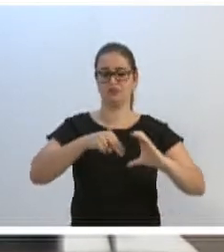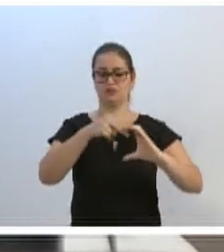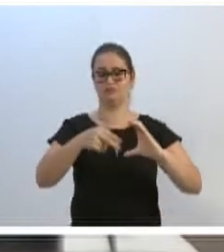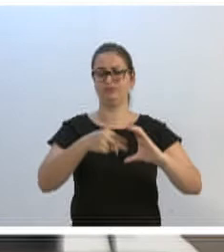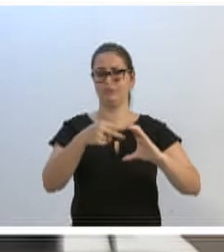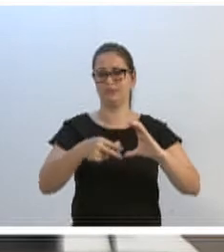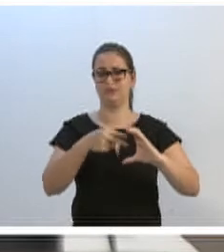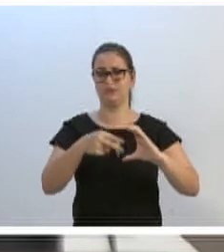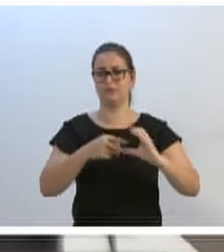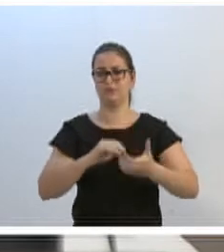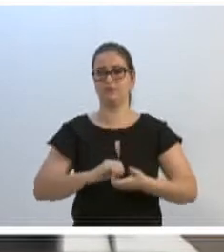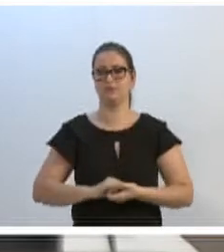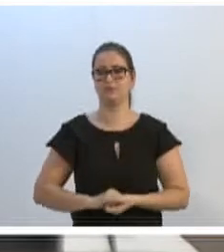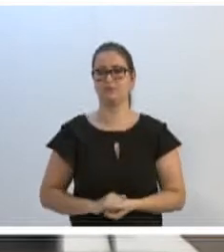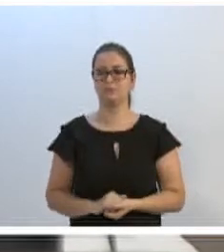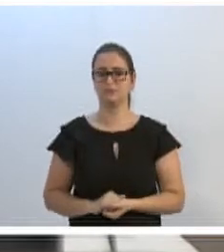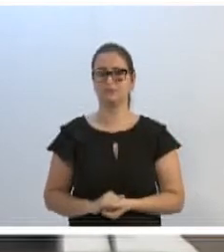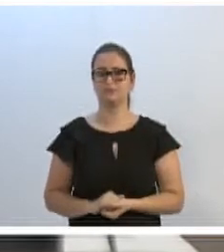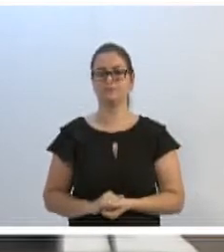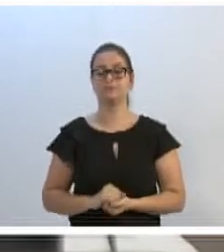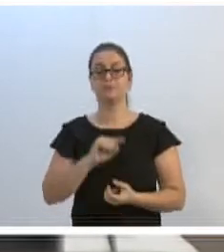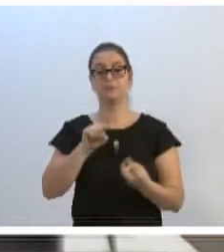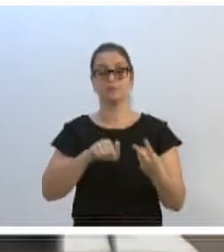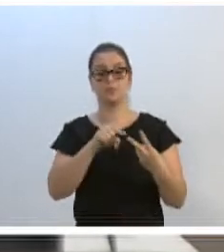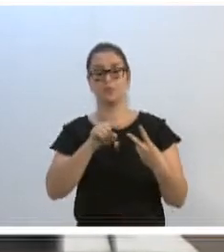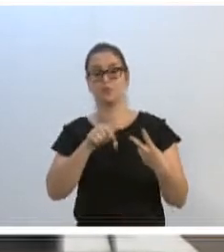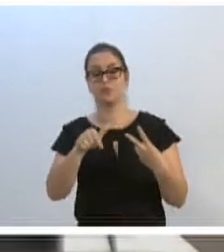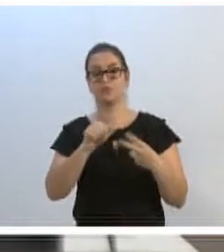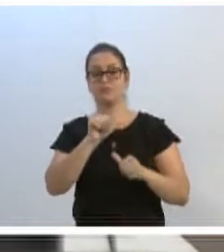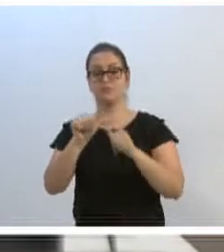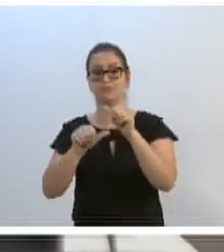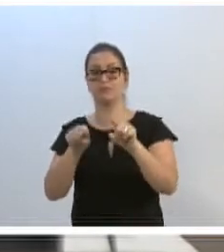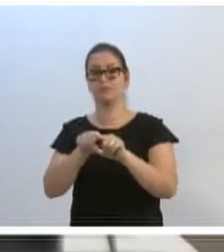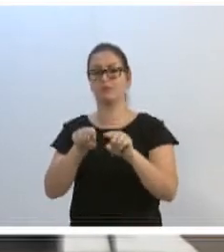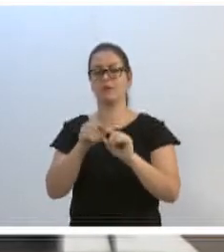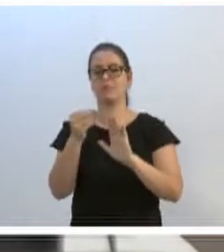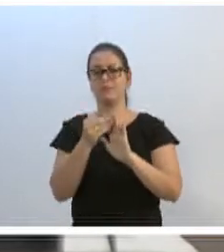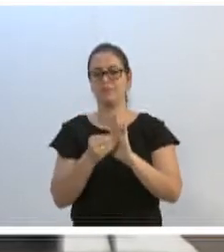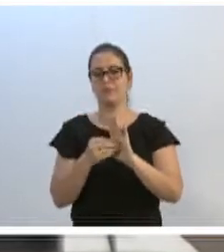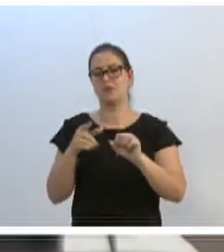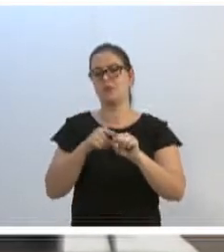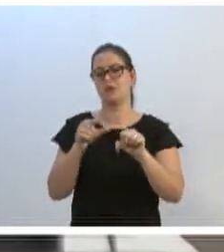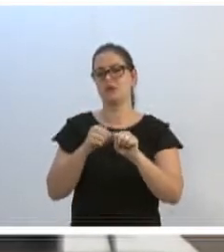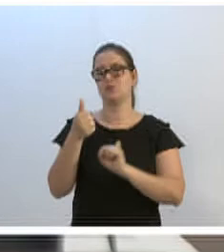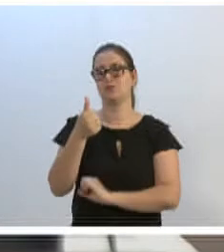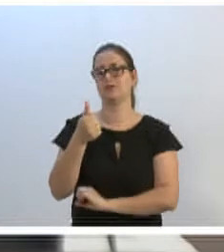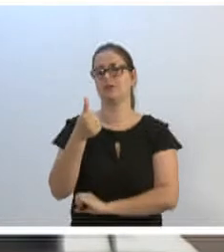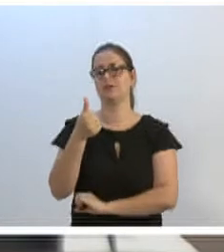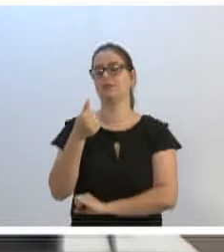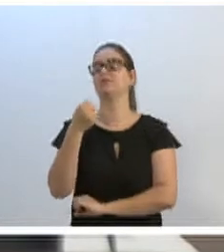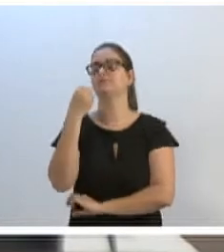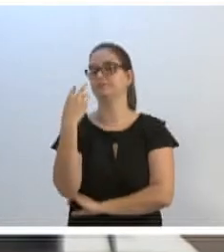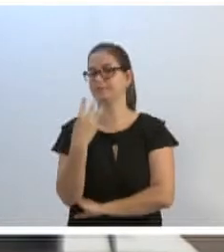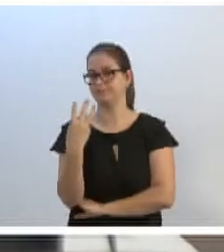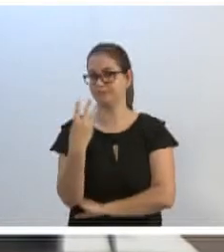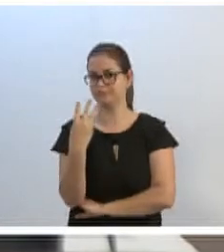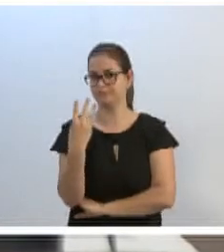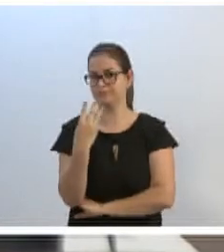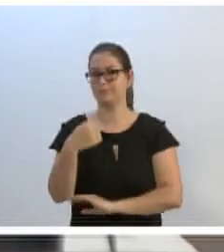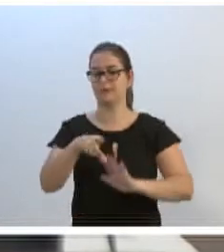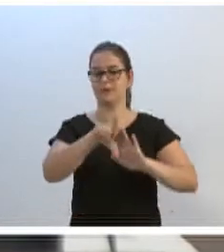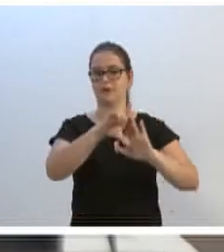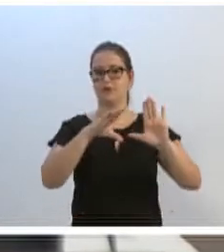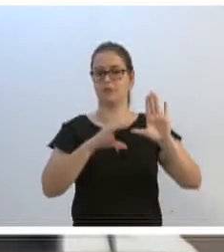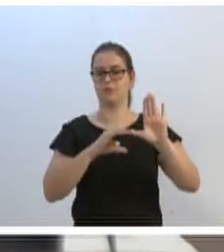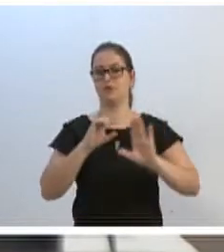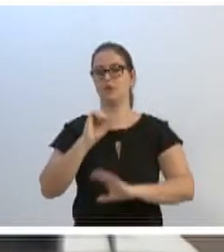Municipal. O outro é altera e acrescenta dispositivos no artigo 3º-A da Lei Complementar